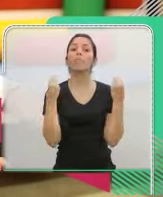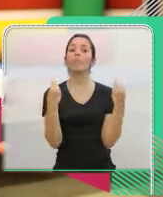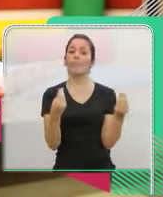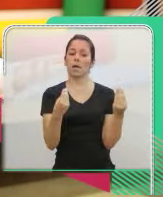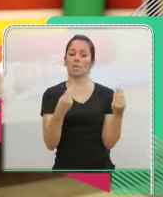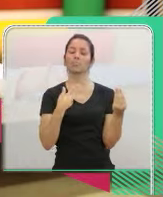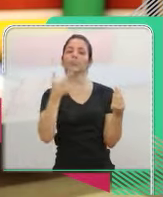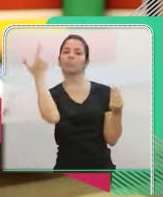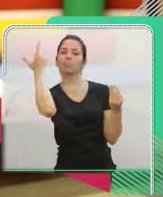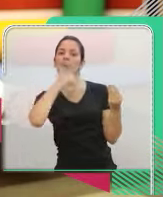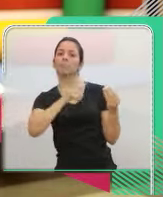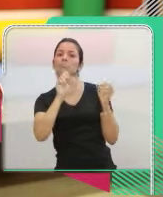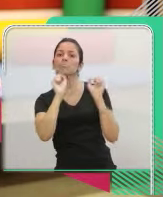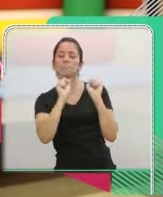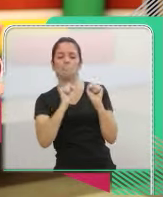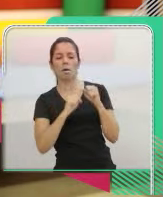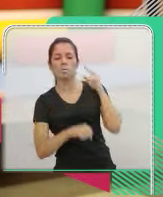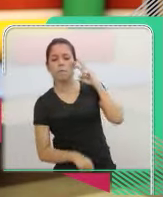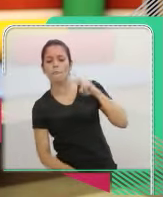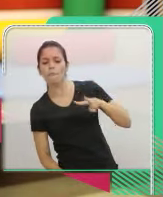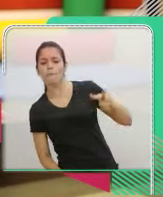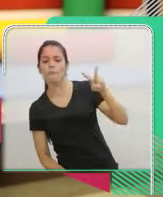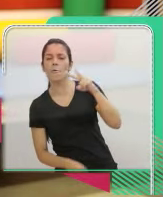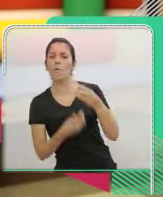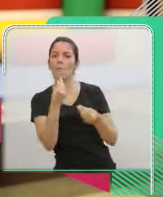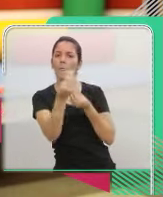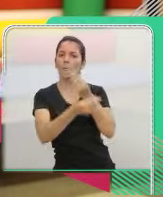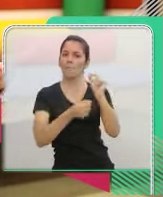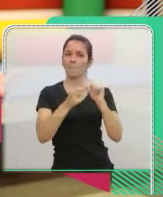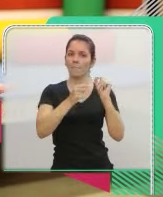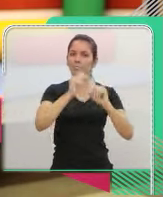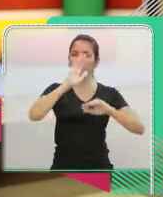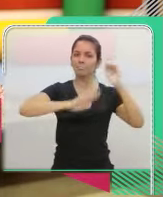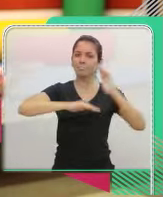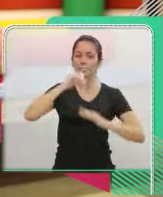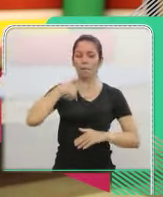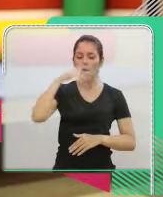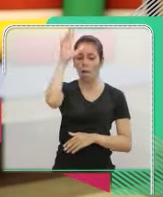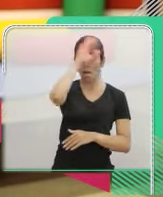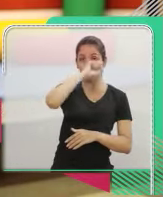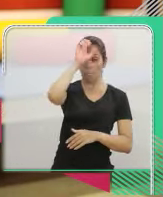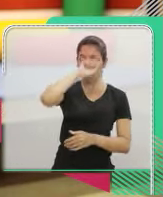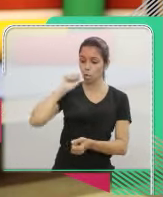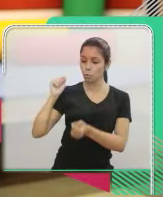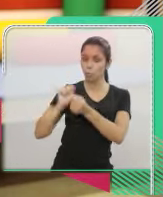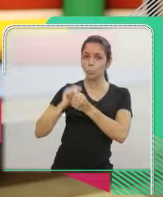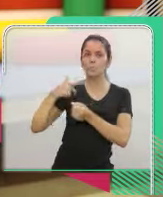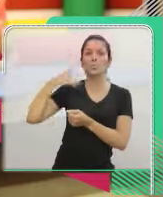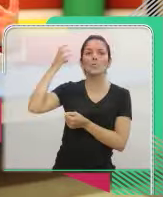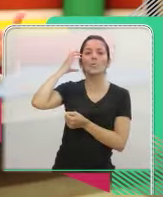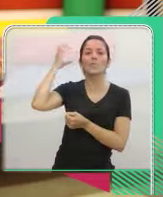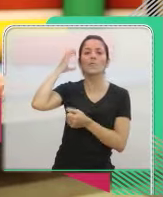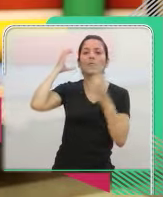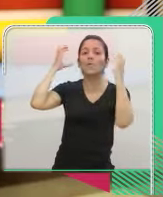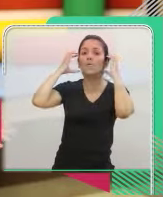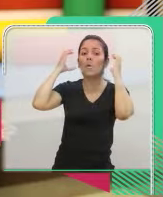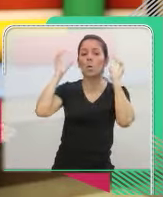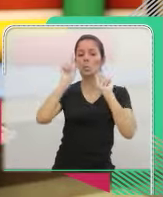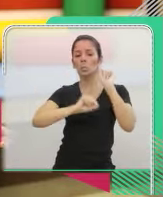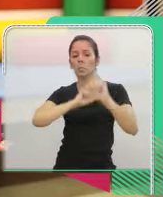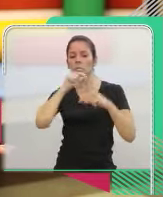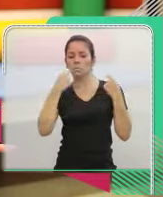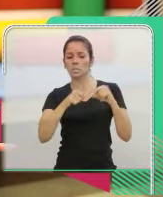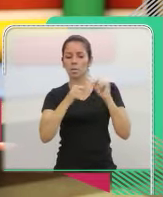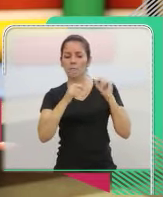para que eles possam observar o que é feito e aprender junto com o fonoaudiólogo o que ele